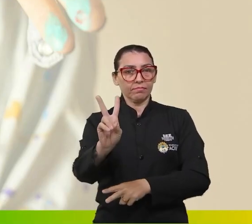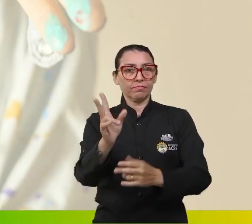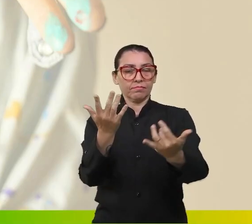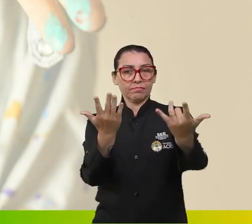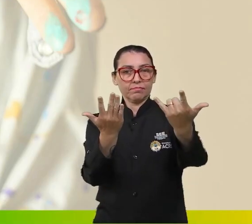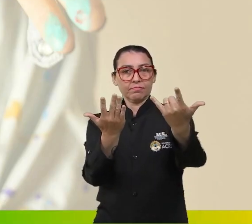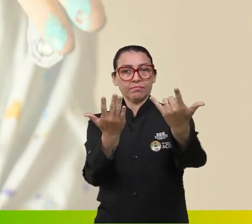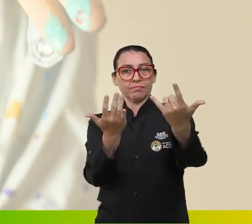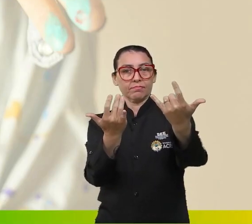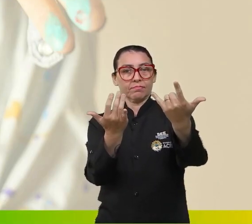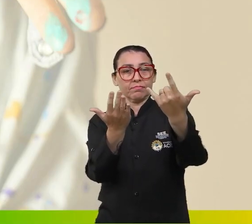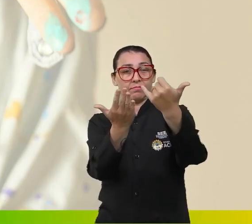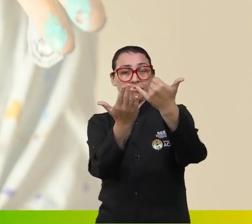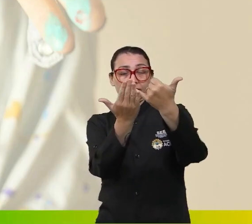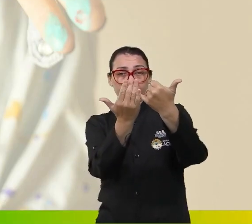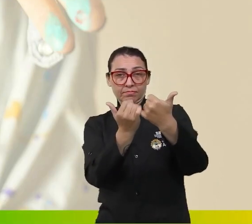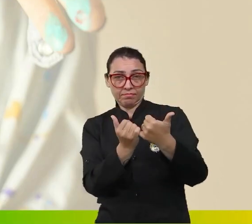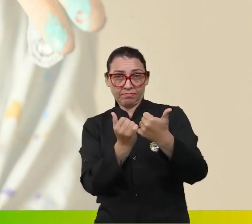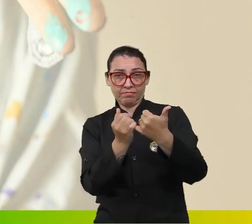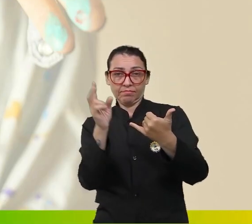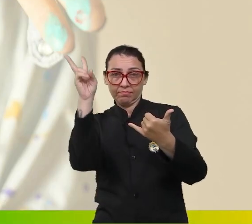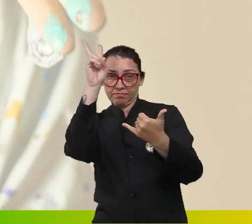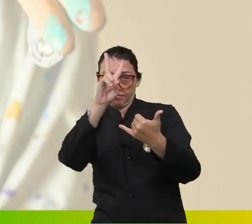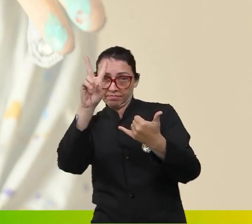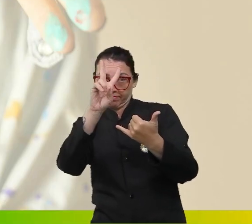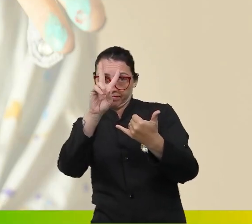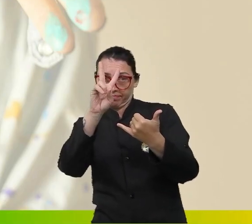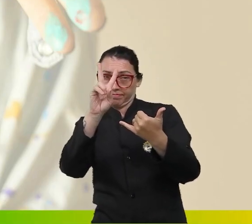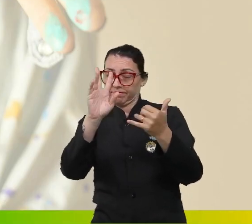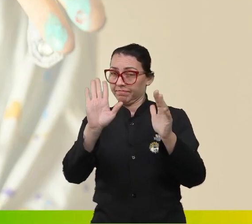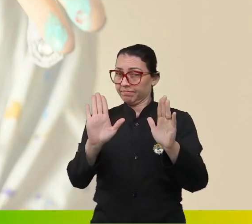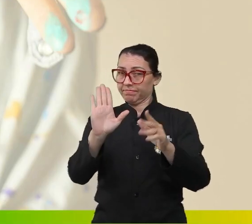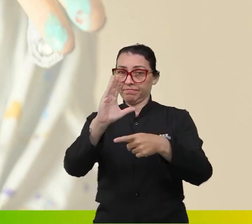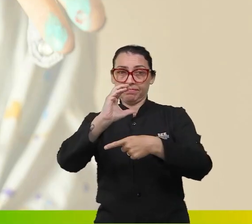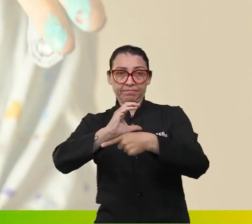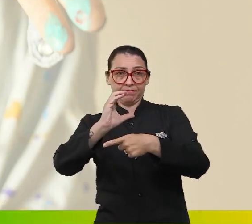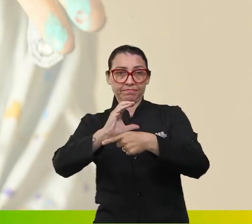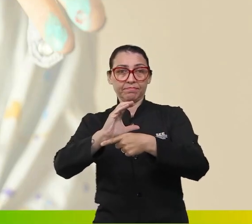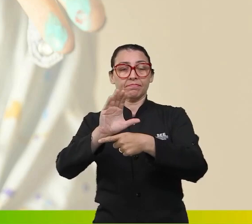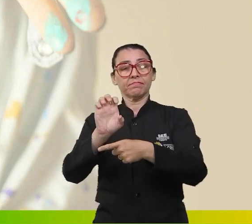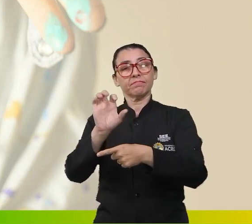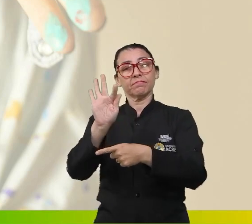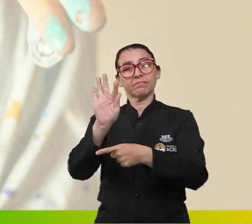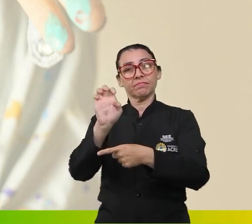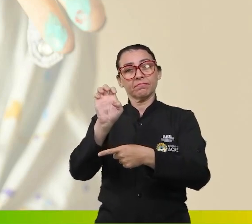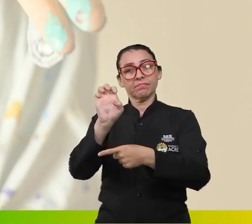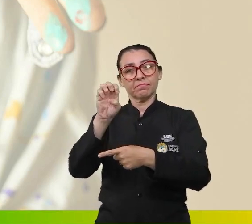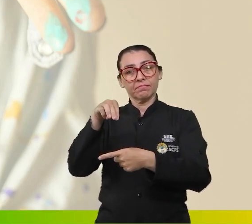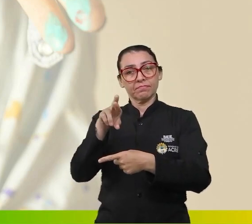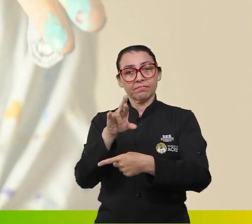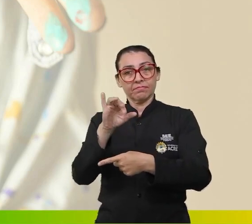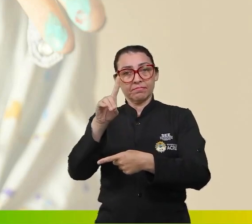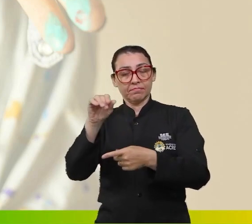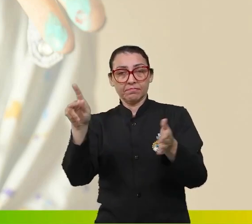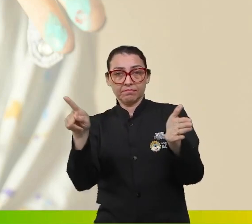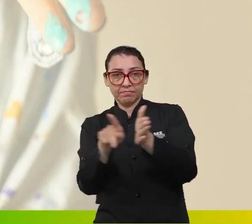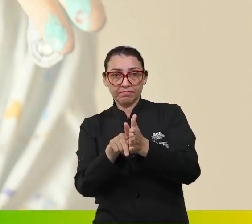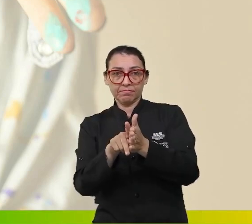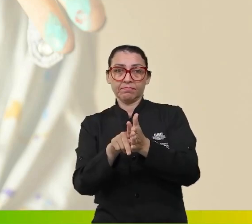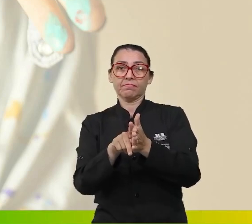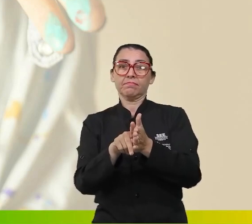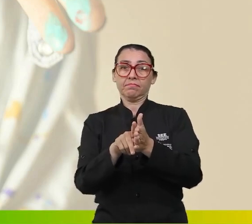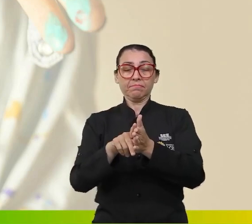do patrimônio histórico. Será? Letra C, a efemeridade como parte do